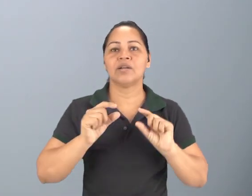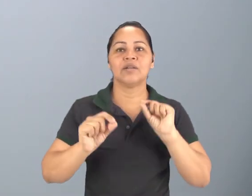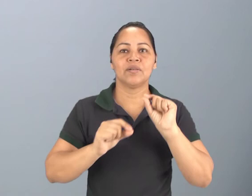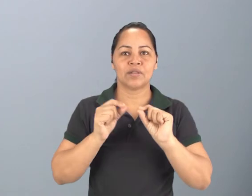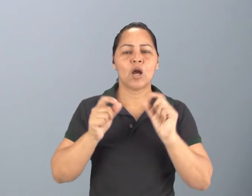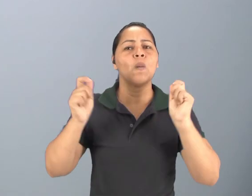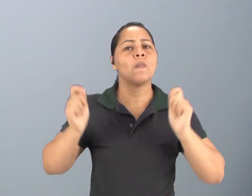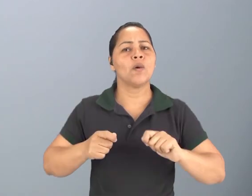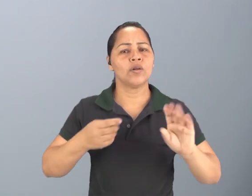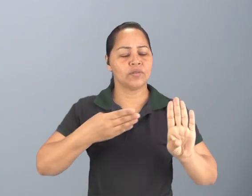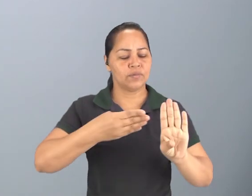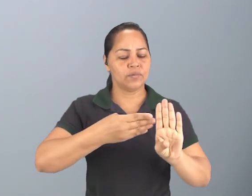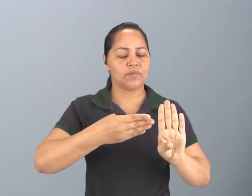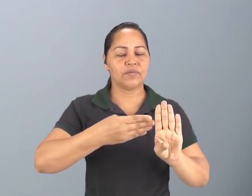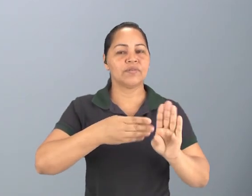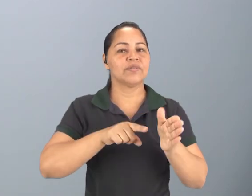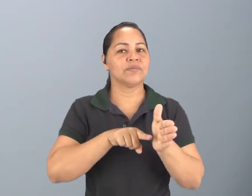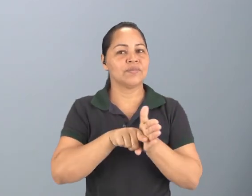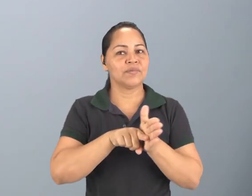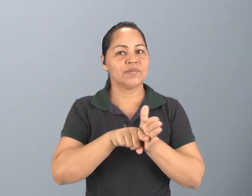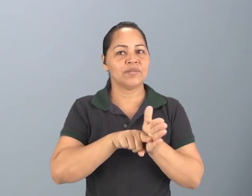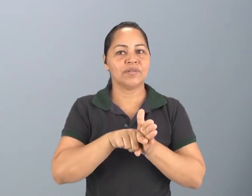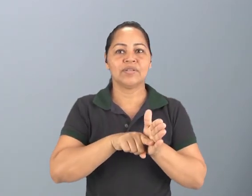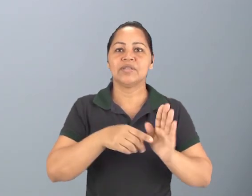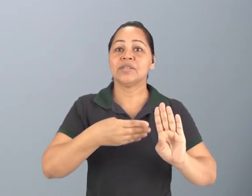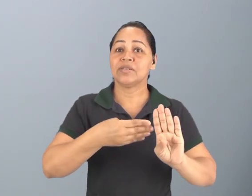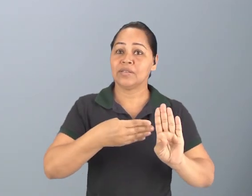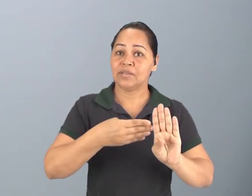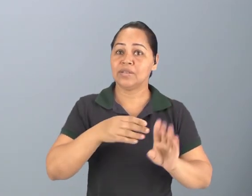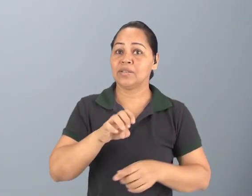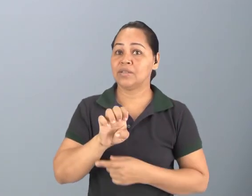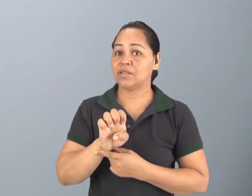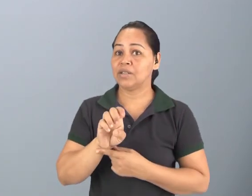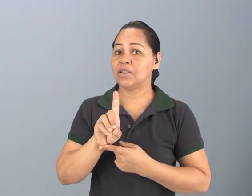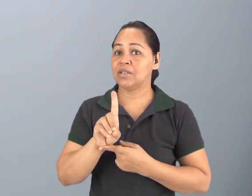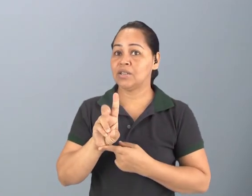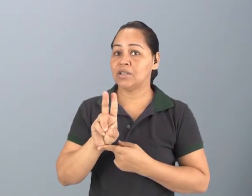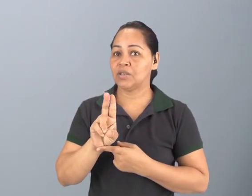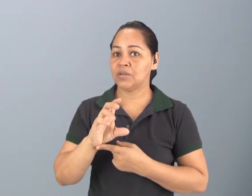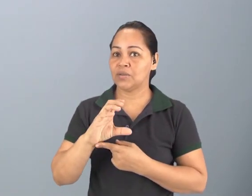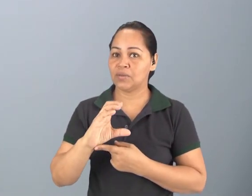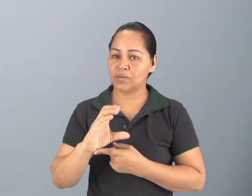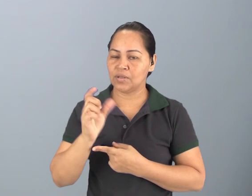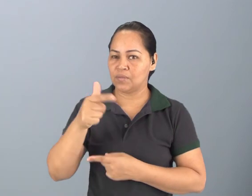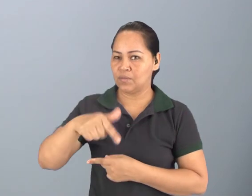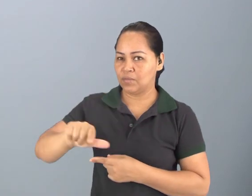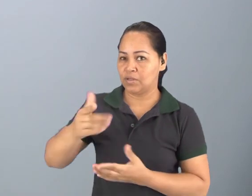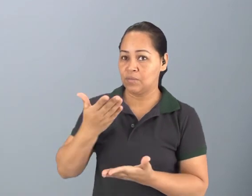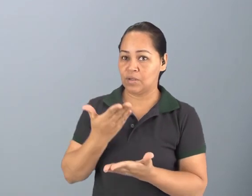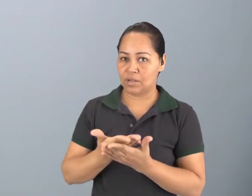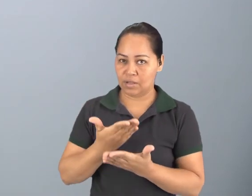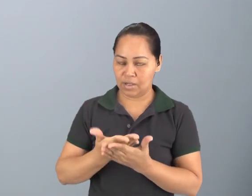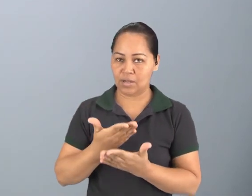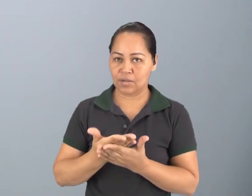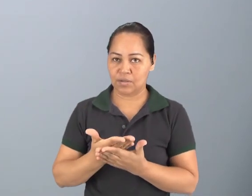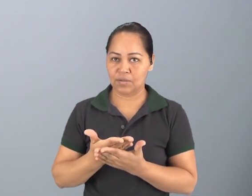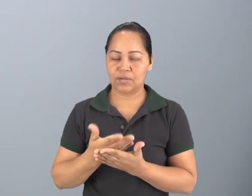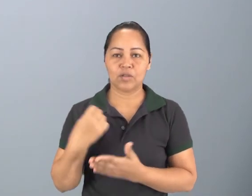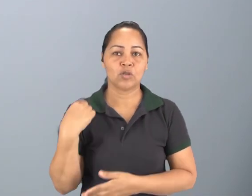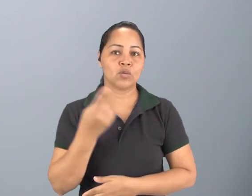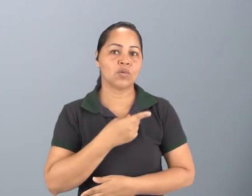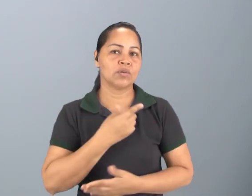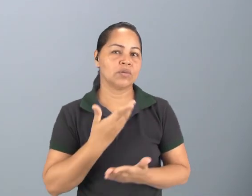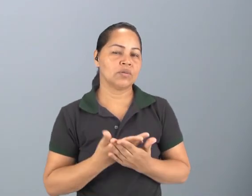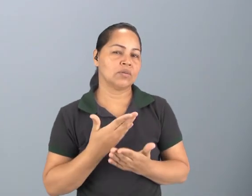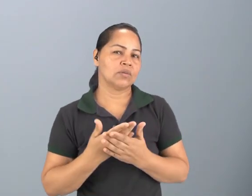nosso canal aqui e não deixe também de acessar a nossa plataforma Eduque. Na nossa próxima aula, nós estudaremos